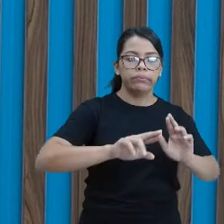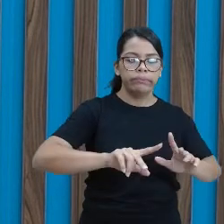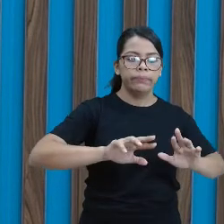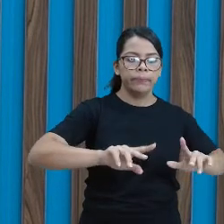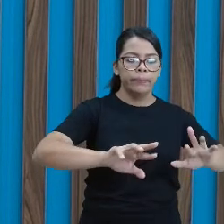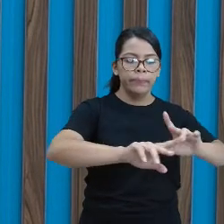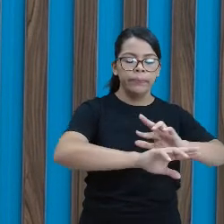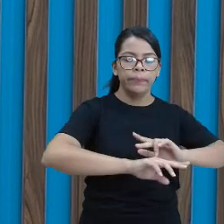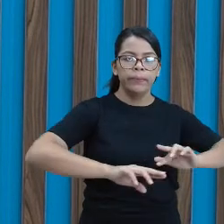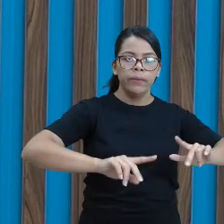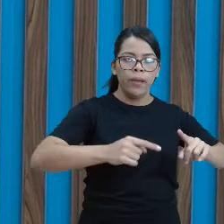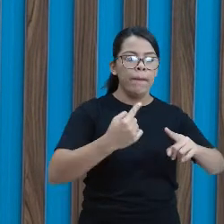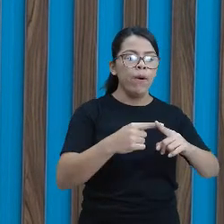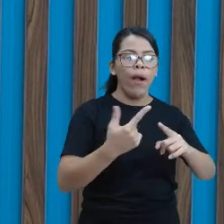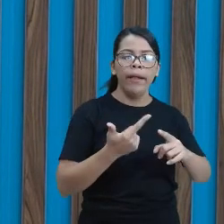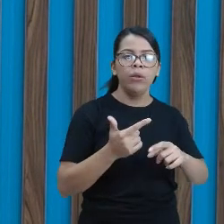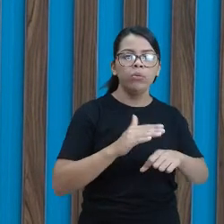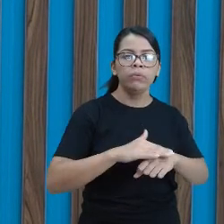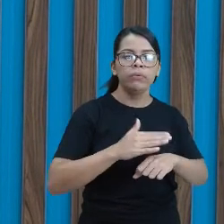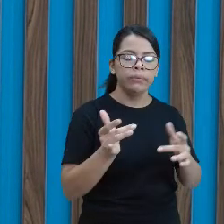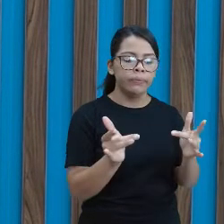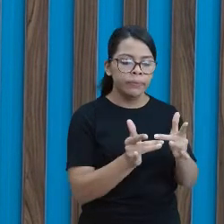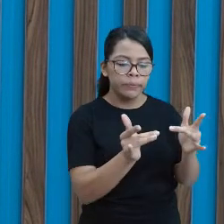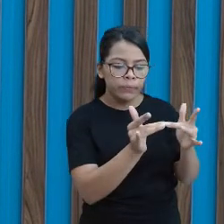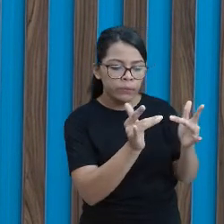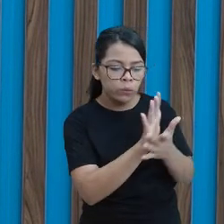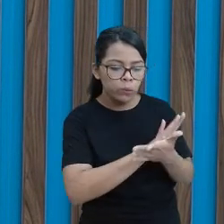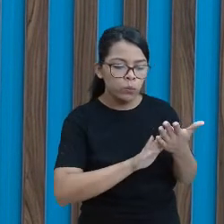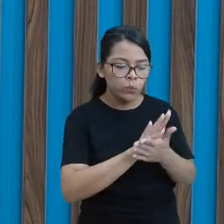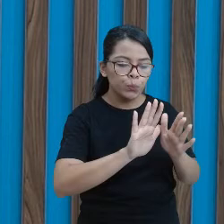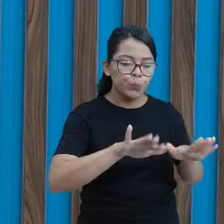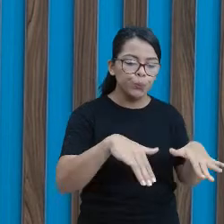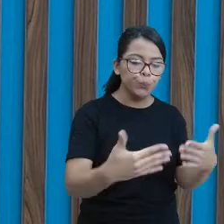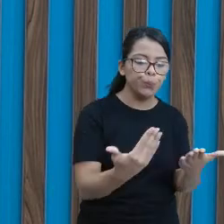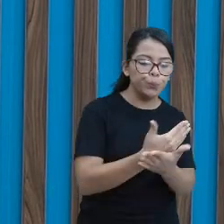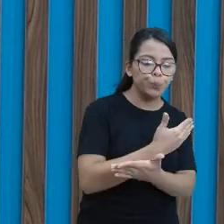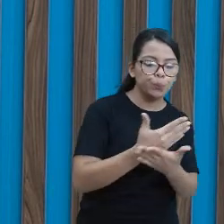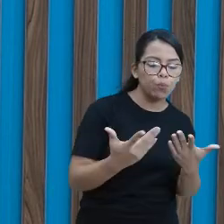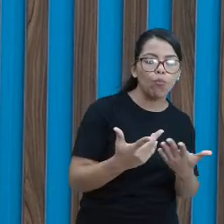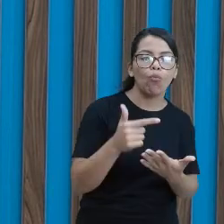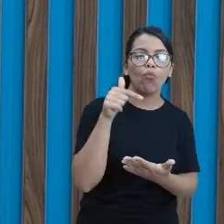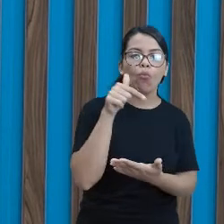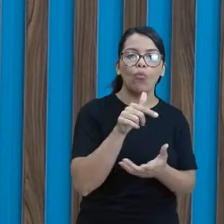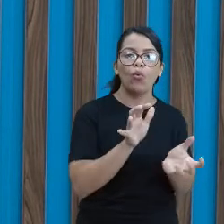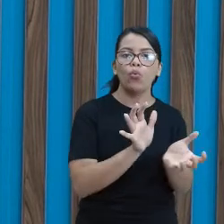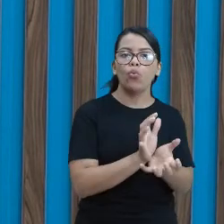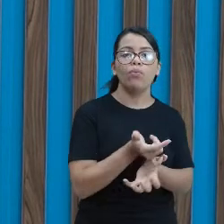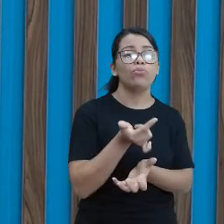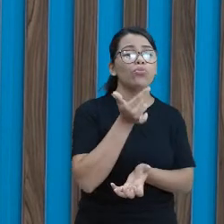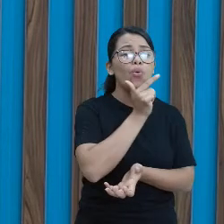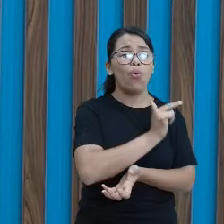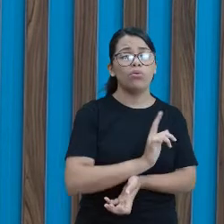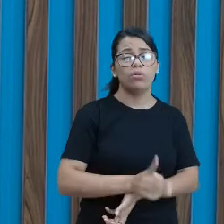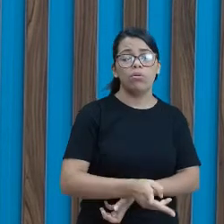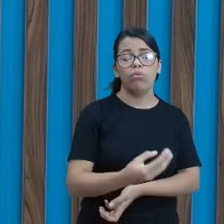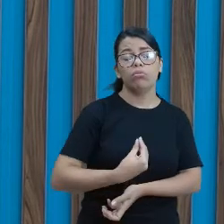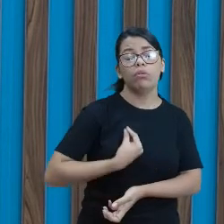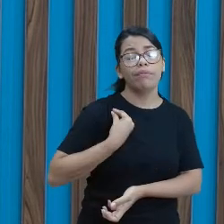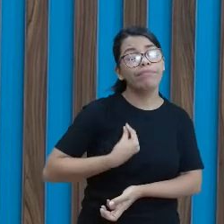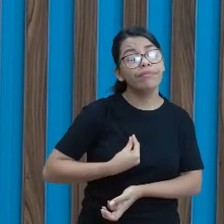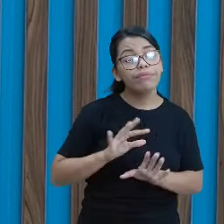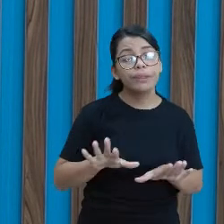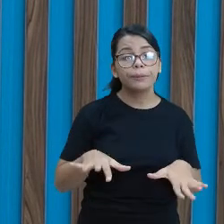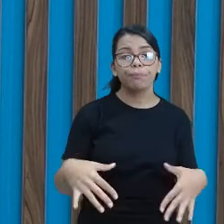na questão, né, de espécies que não conseguiram sobreviver. Isso. Então, a questão da Pangeia, não